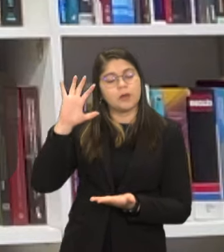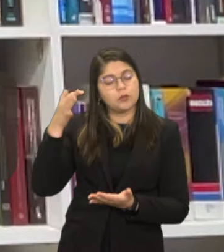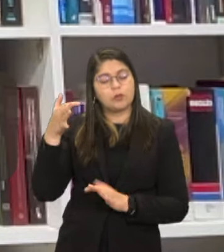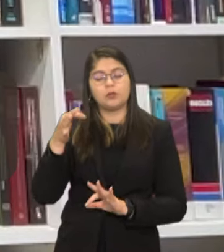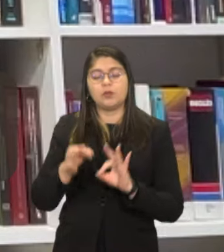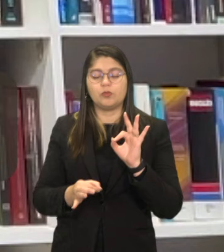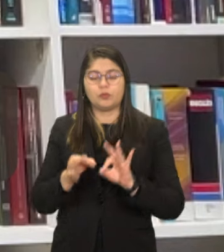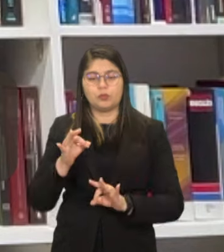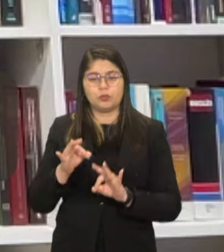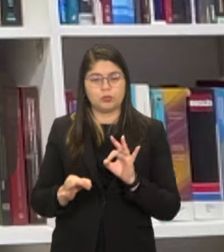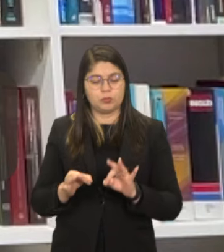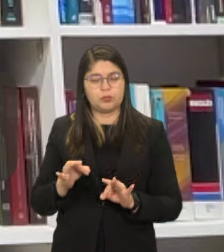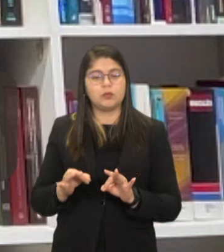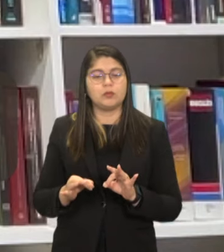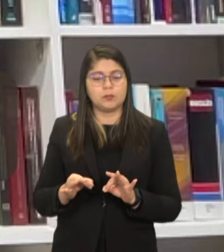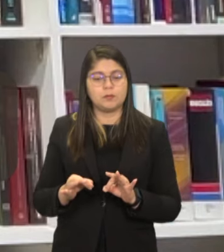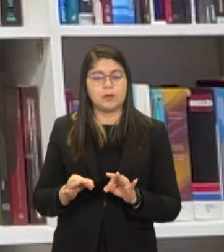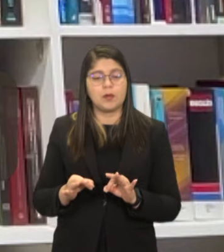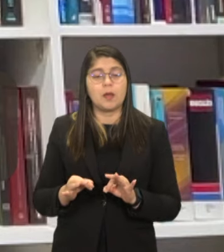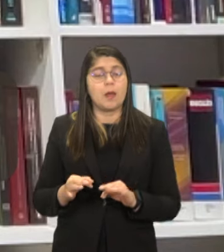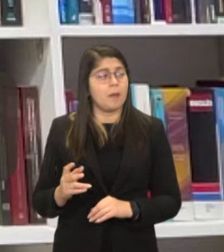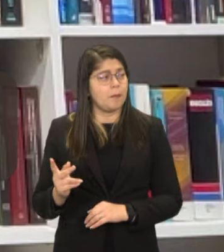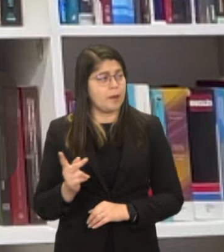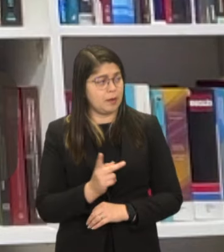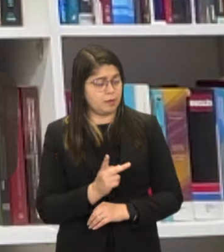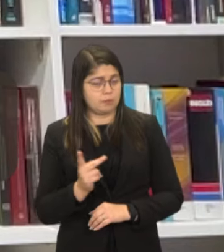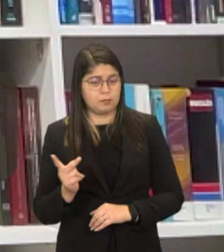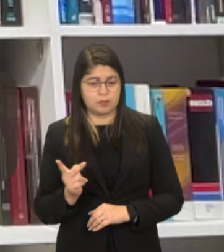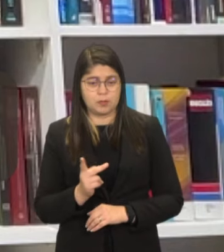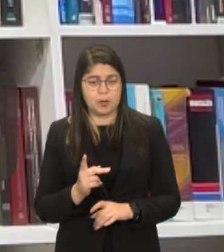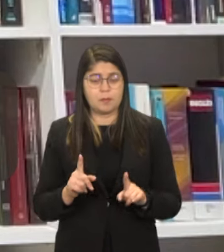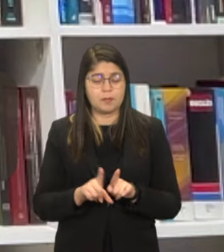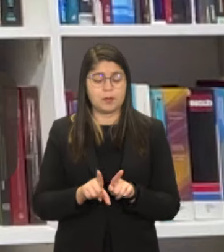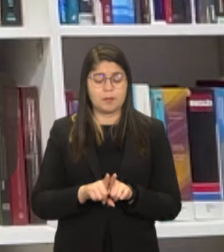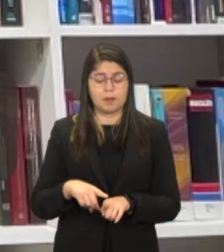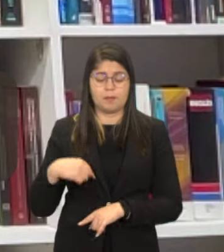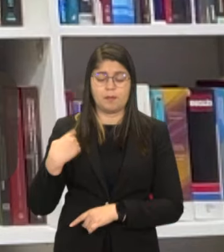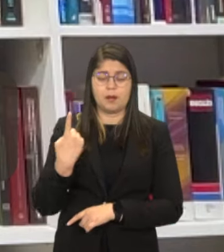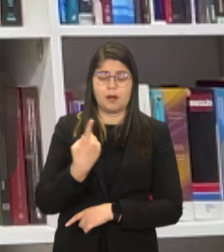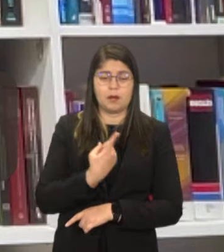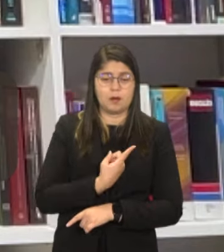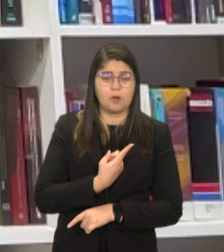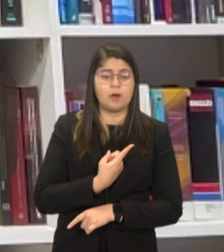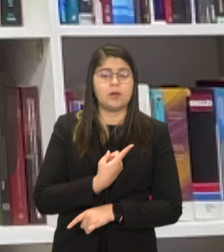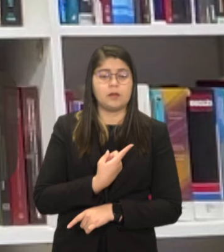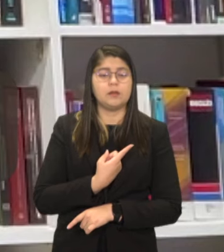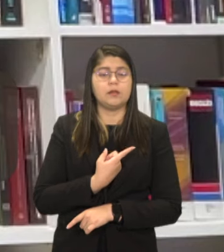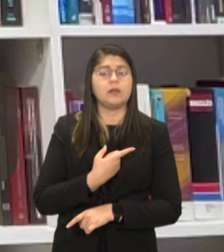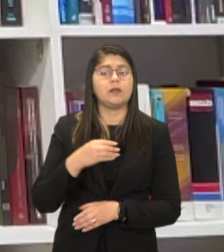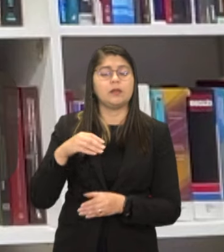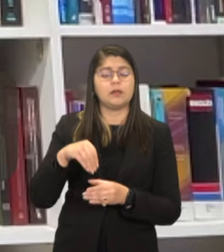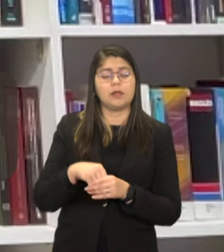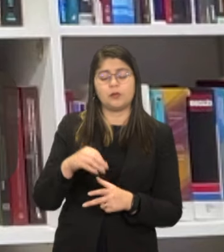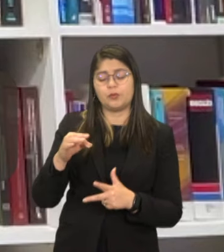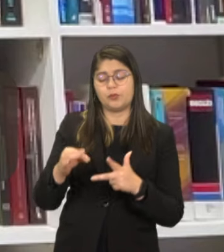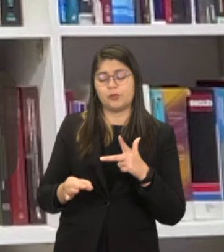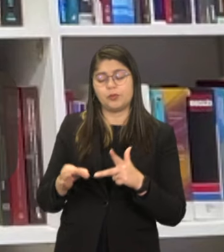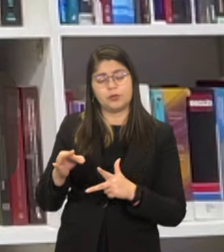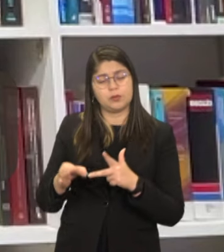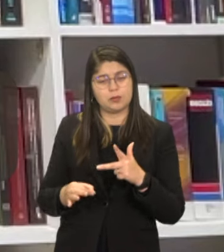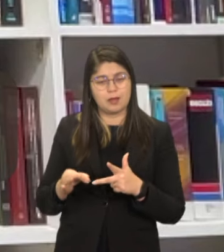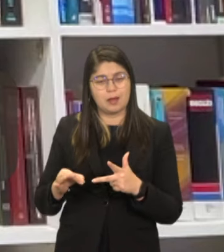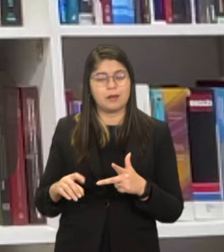traz felicidade não só às partes interessadas, mas a nós, pertencentes ao judiciário, que